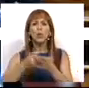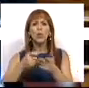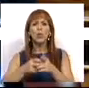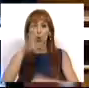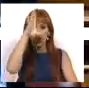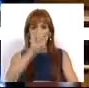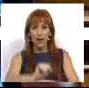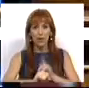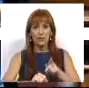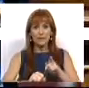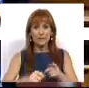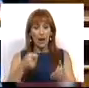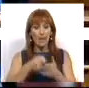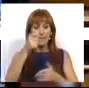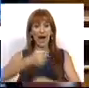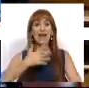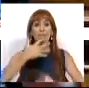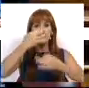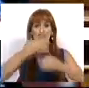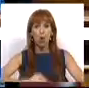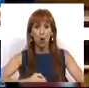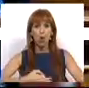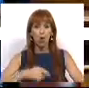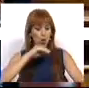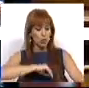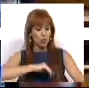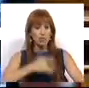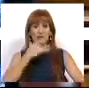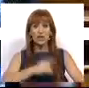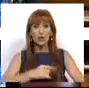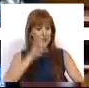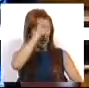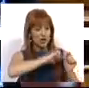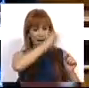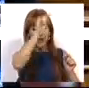ao Estado pagar por inteiro o subsídio de Natal de